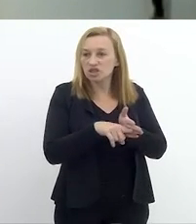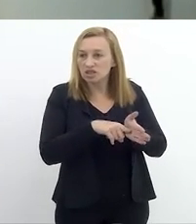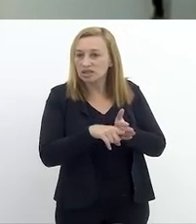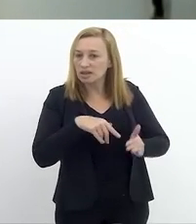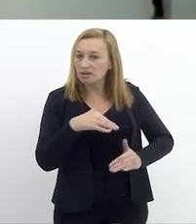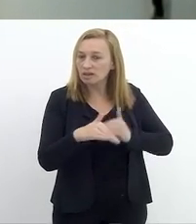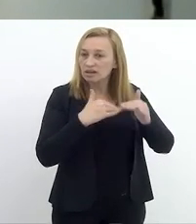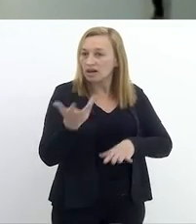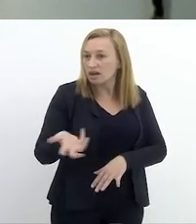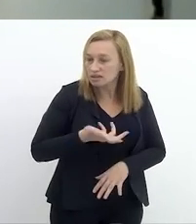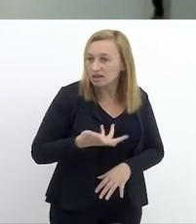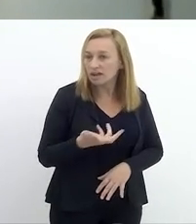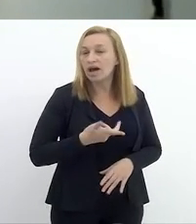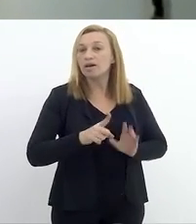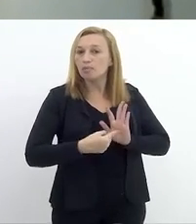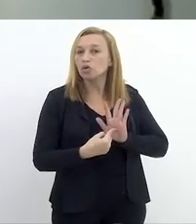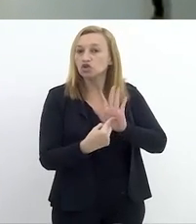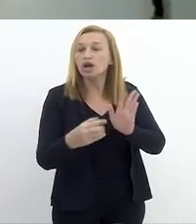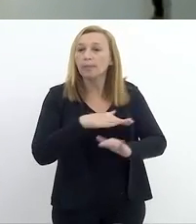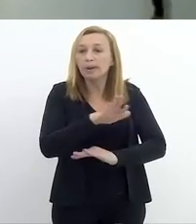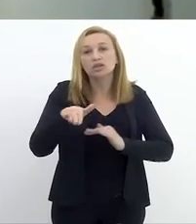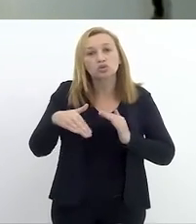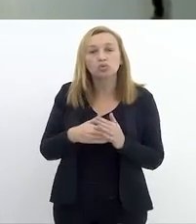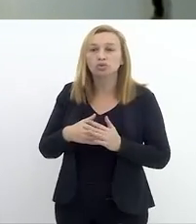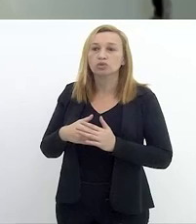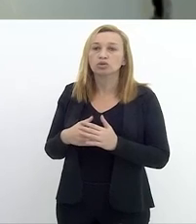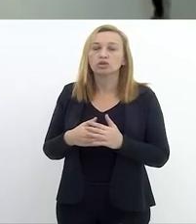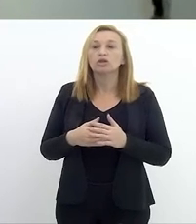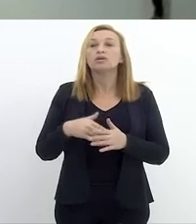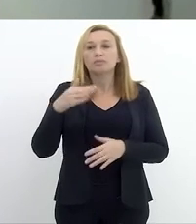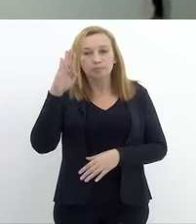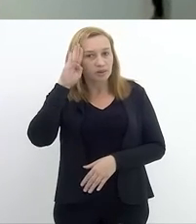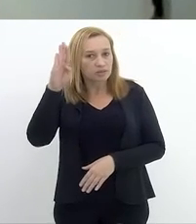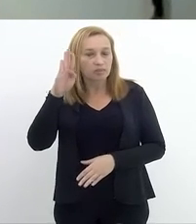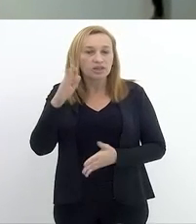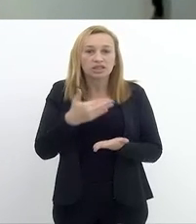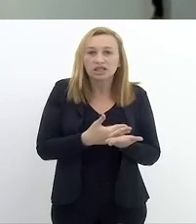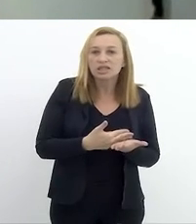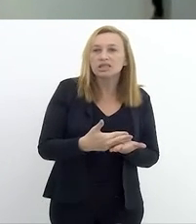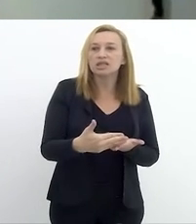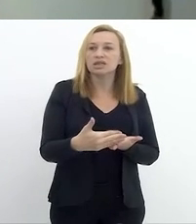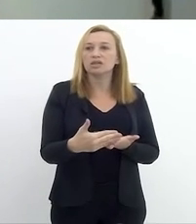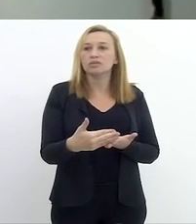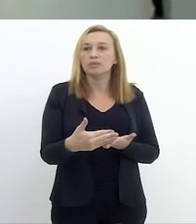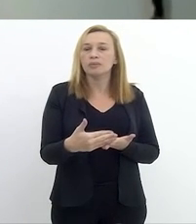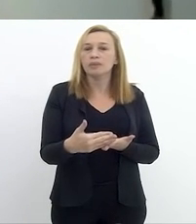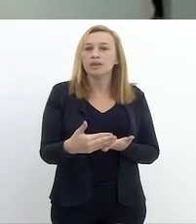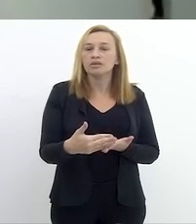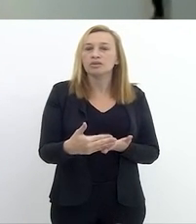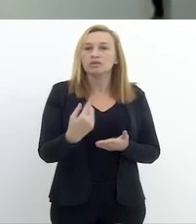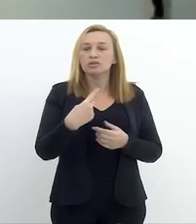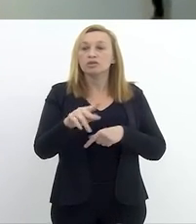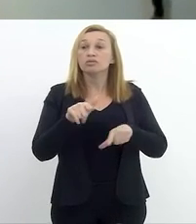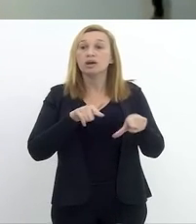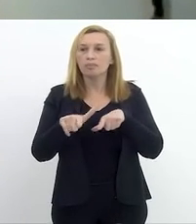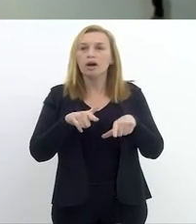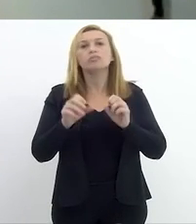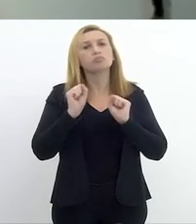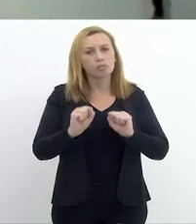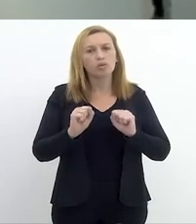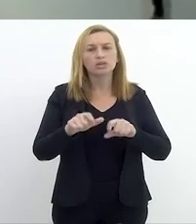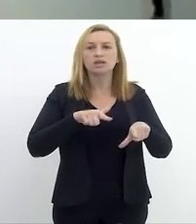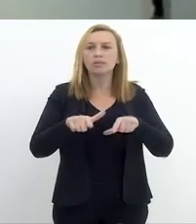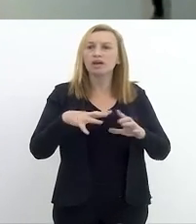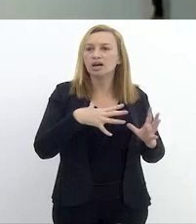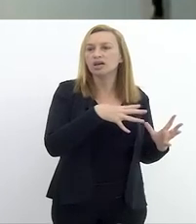pesquisadores, acelerar esse processo e, ao mesmo tempo, mostrar a todos eles, principalmente os que estão iniciando as suas